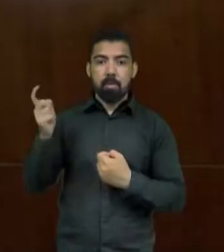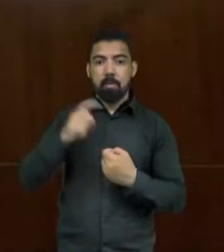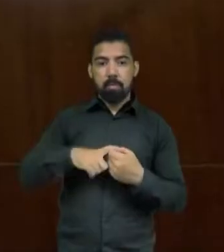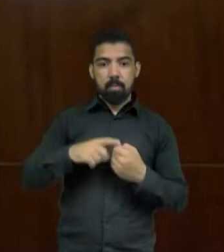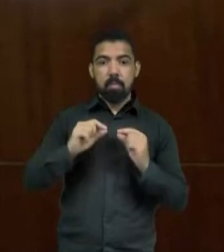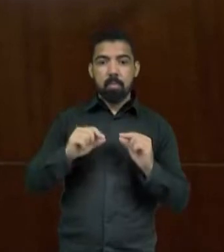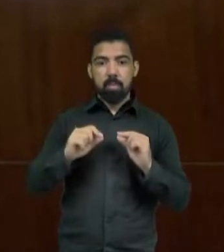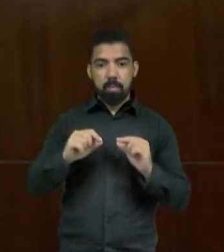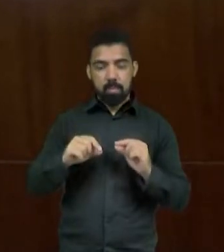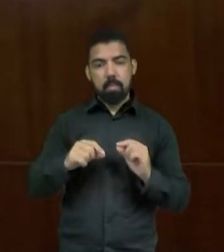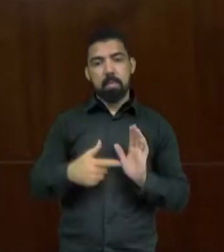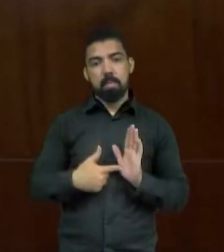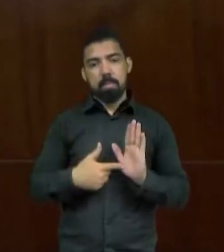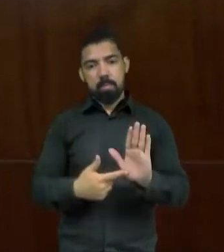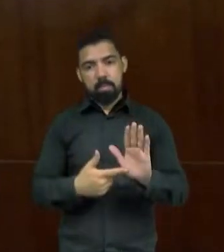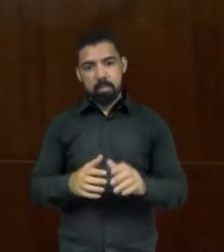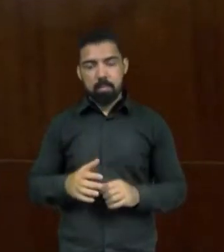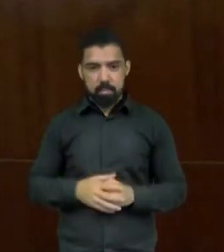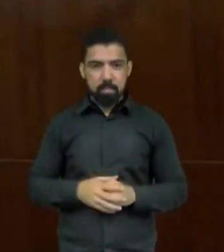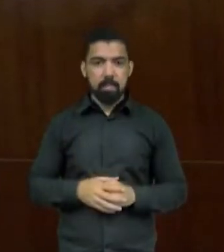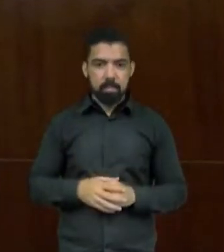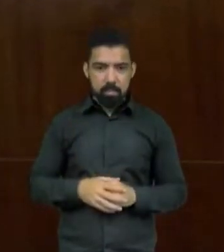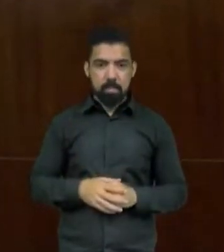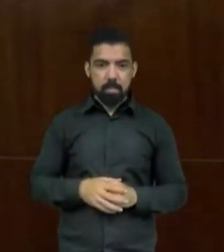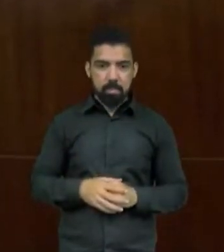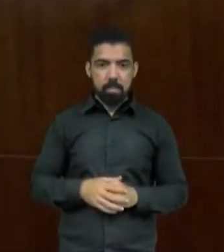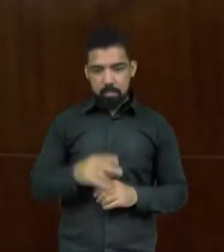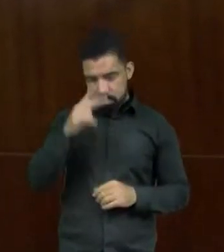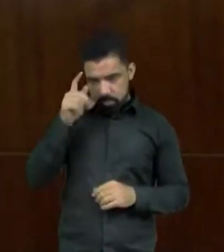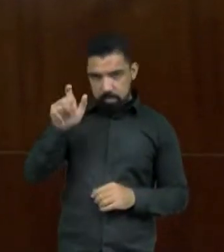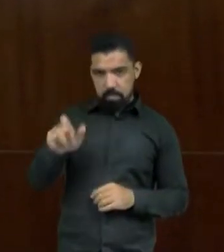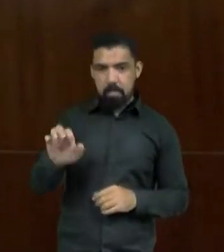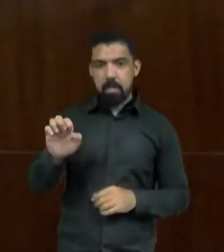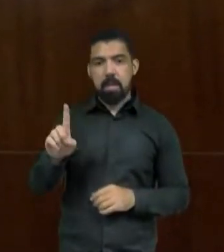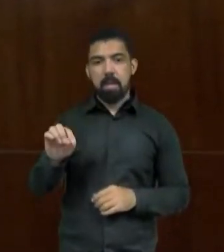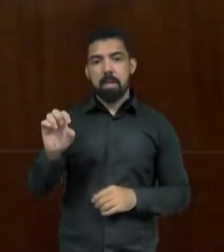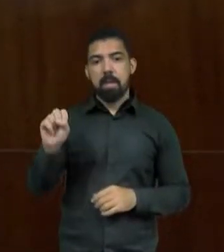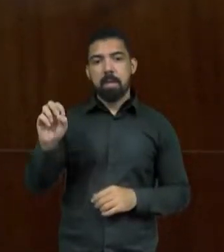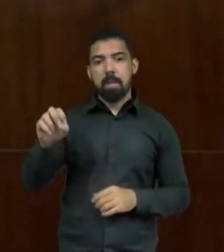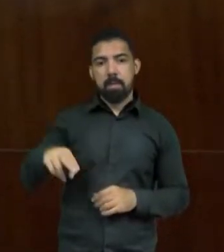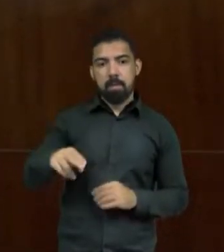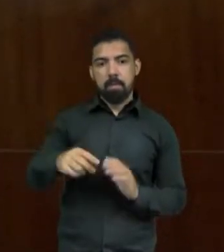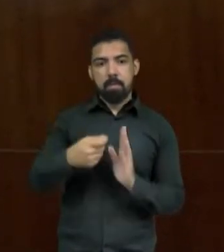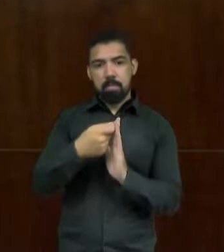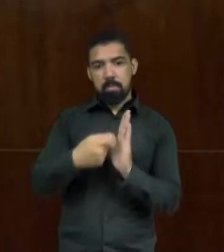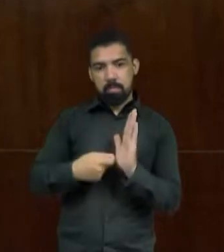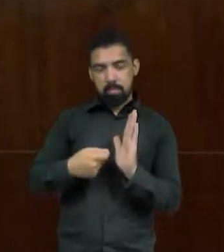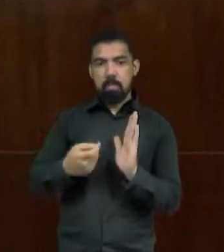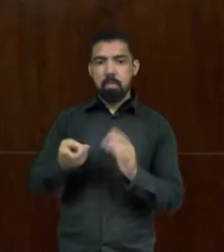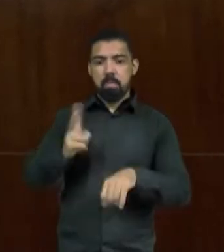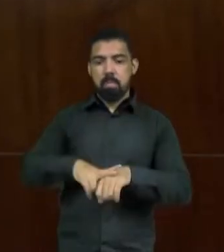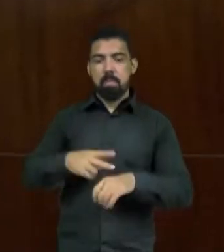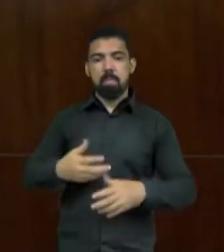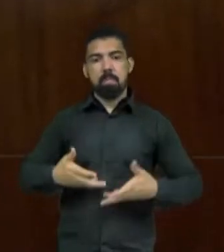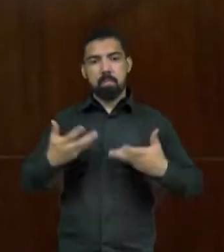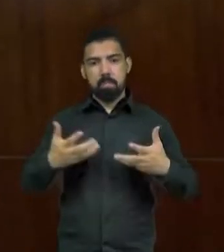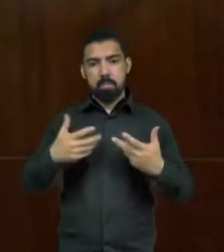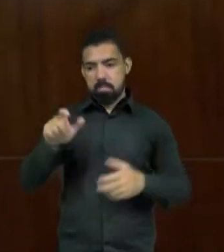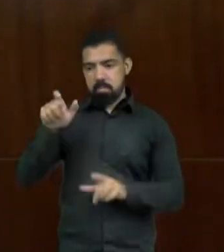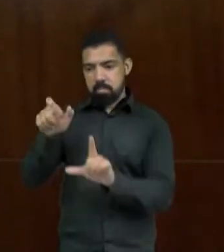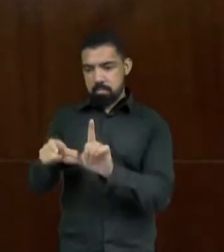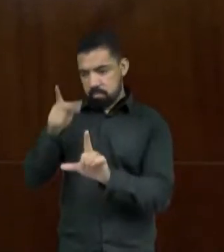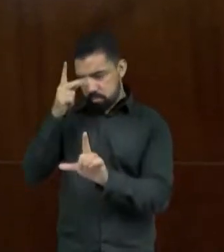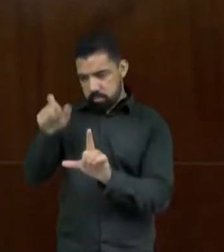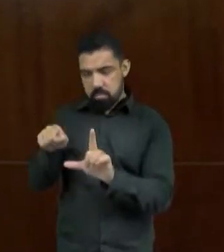origens. Biografar um cearense tão típico como o Edson Queiroz, né, para mim foi um duplo prazer. Primeiro pelo personagem e segundo por